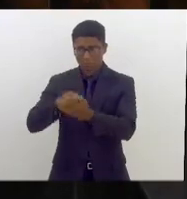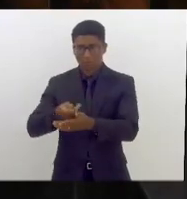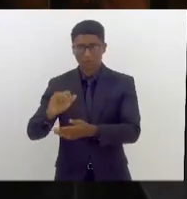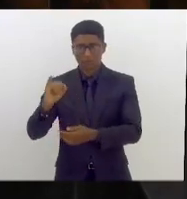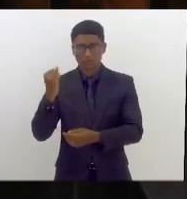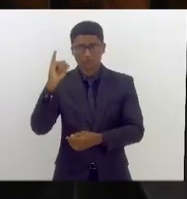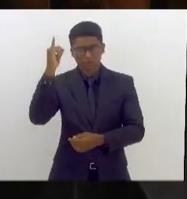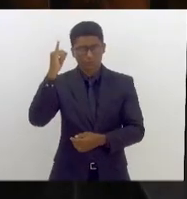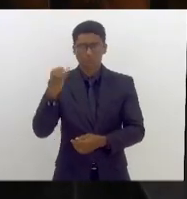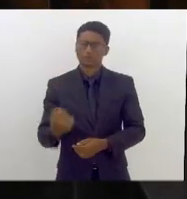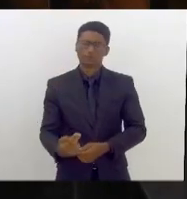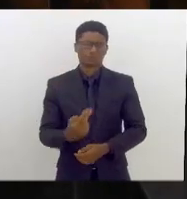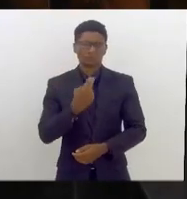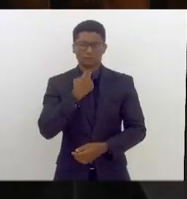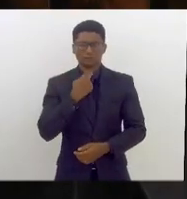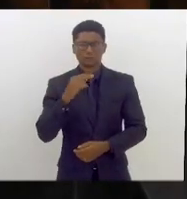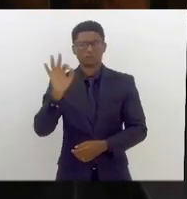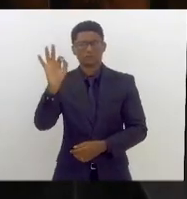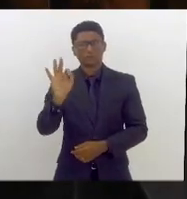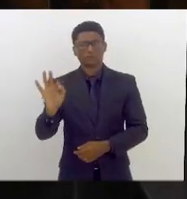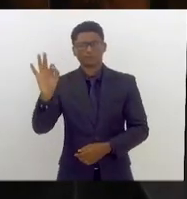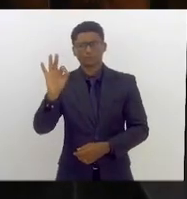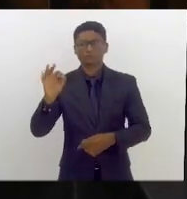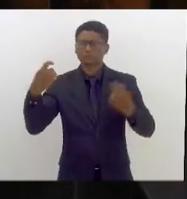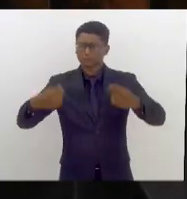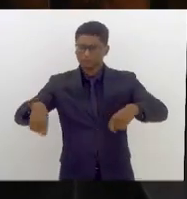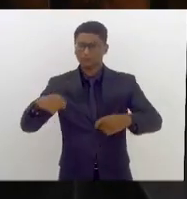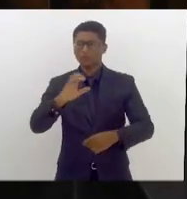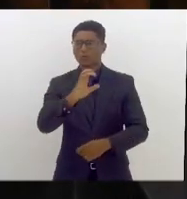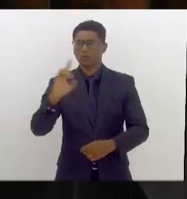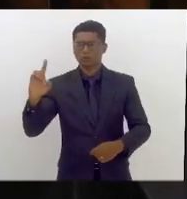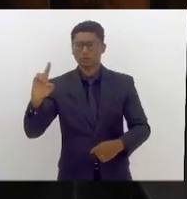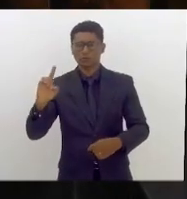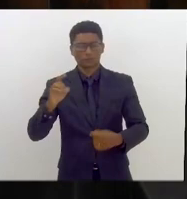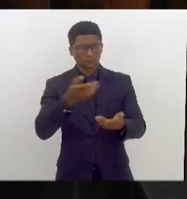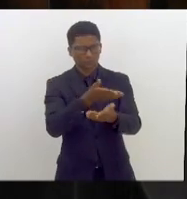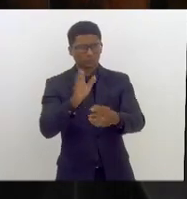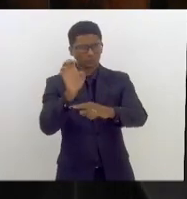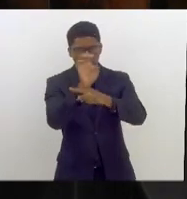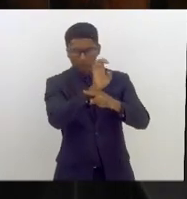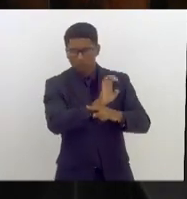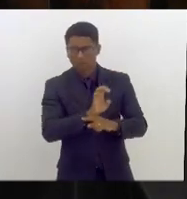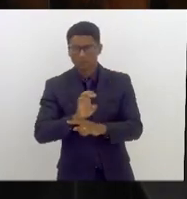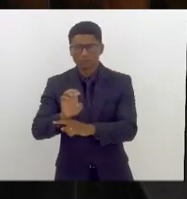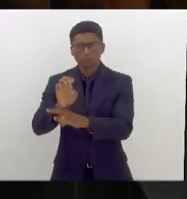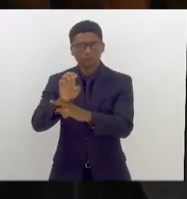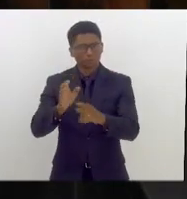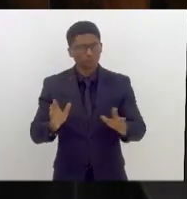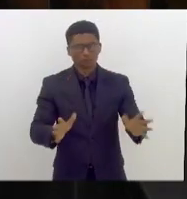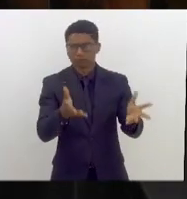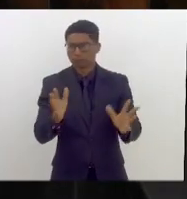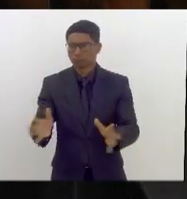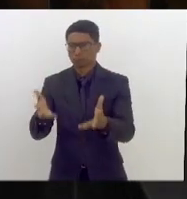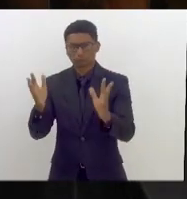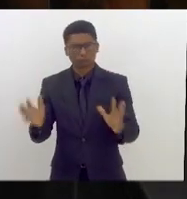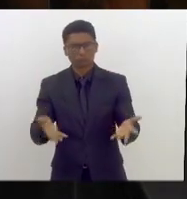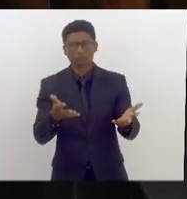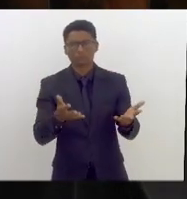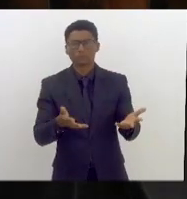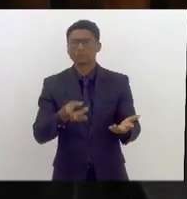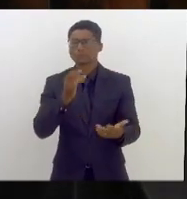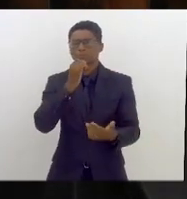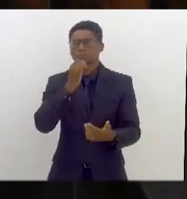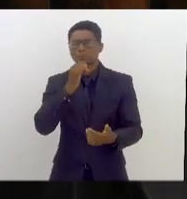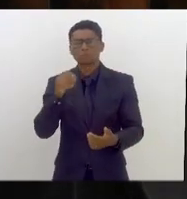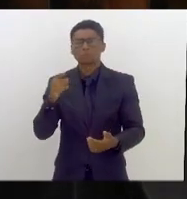ser a coordenadora, a articuladora da agenda de desenvolvimento dos estados e dos municípios. Não pode ser ela um agente